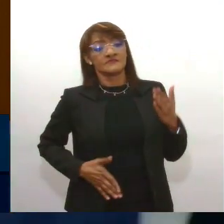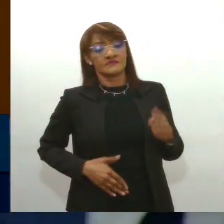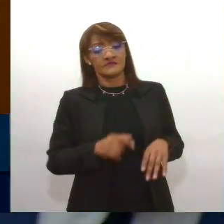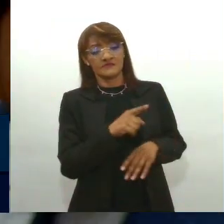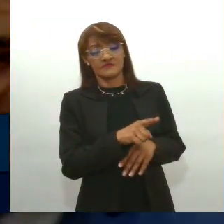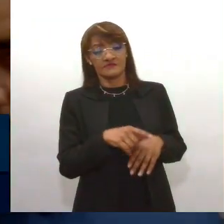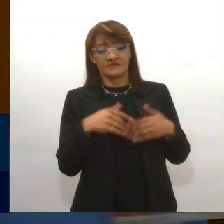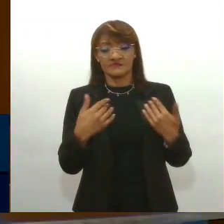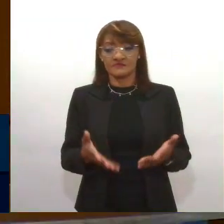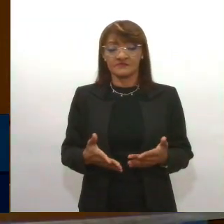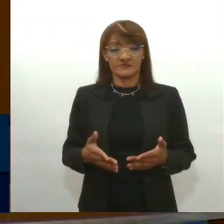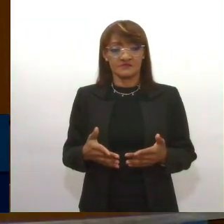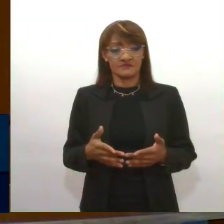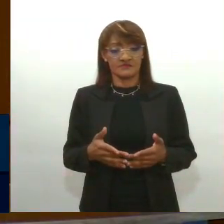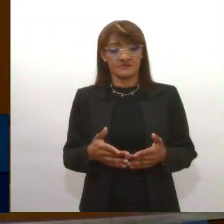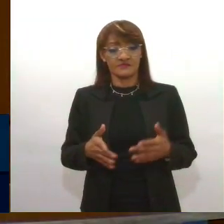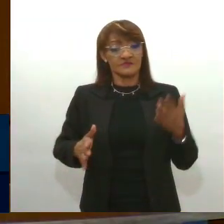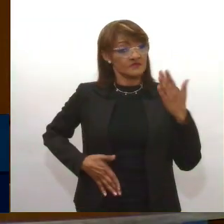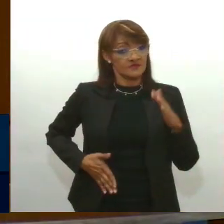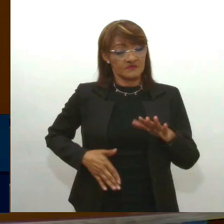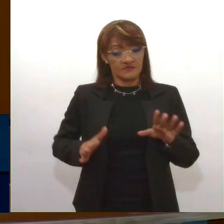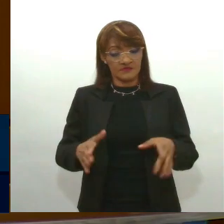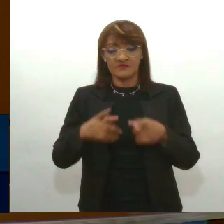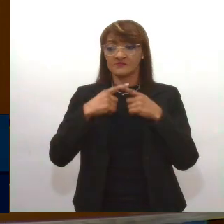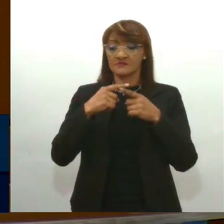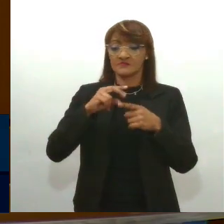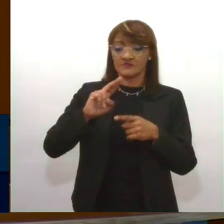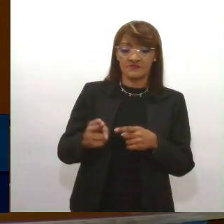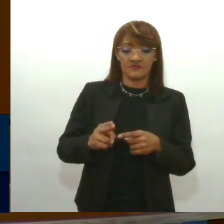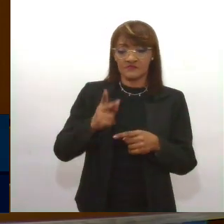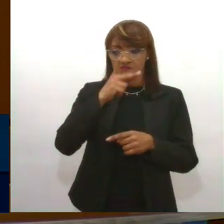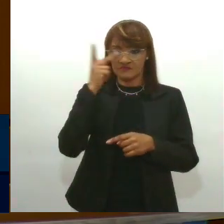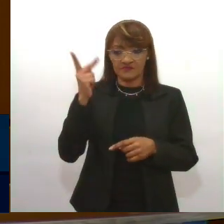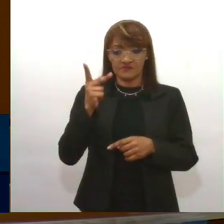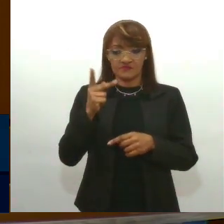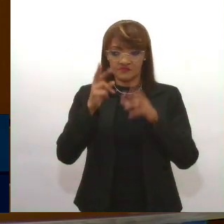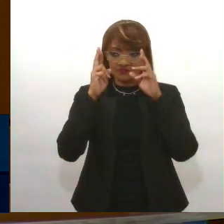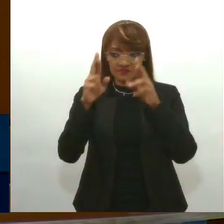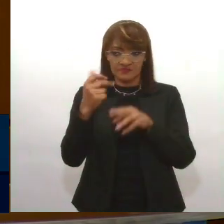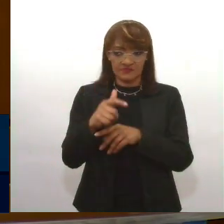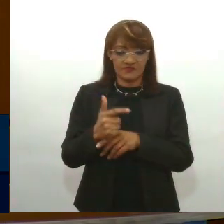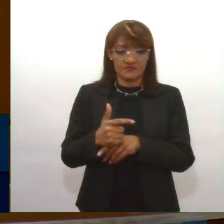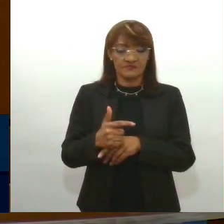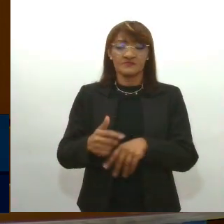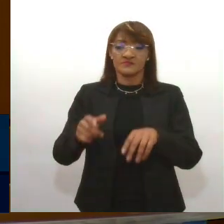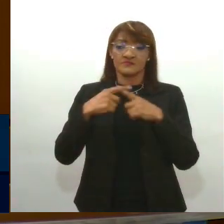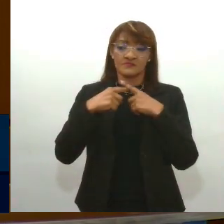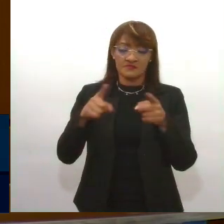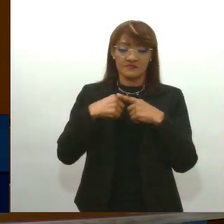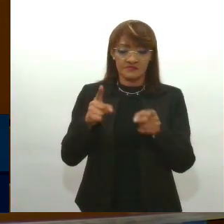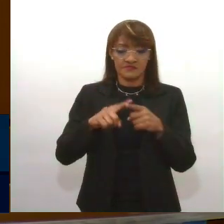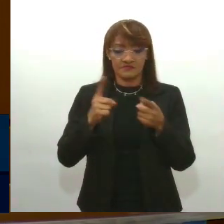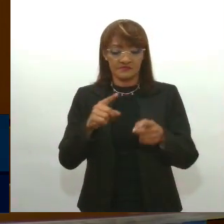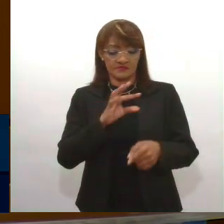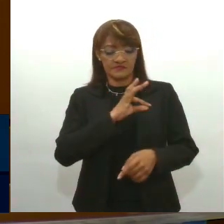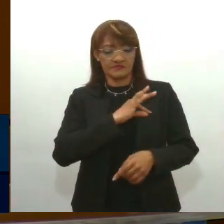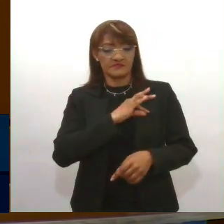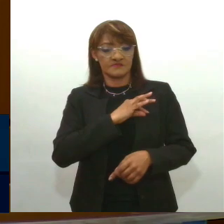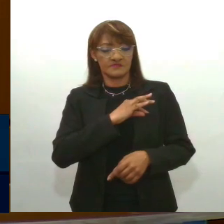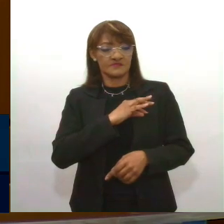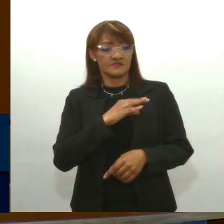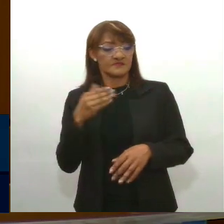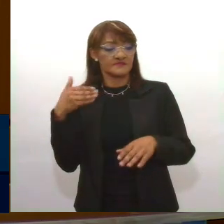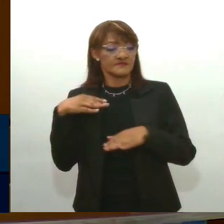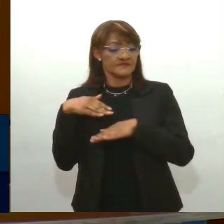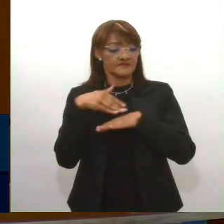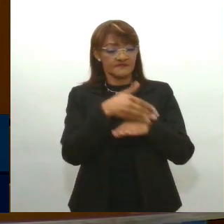ficou reclamando mas a polícia agiu e proibiu Para que houvesse um pleito graças a Deus normal em nosso